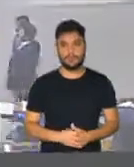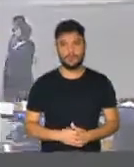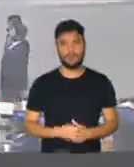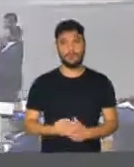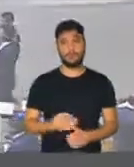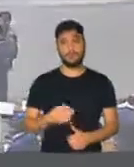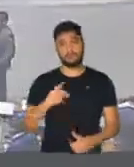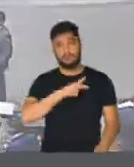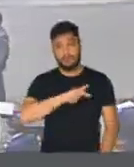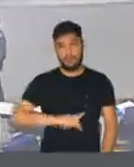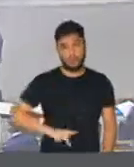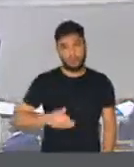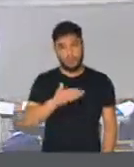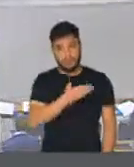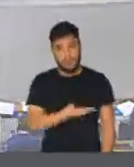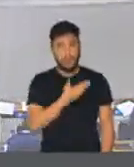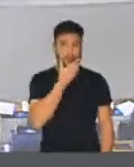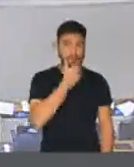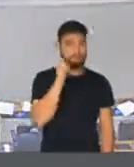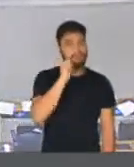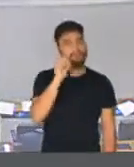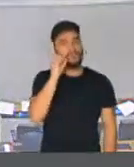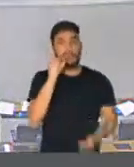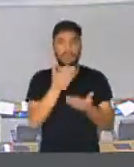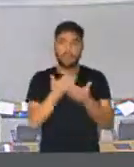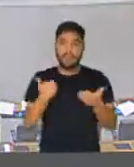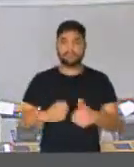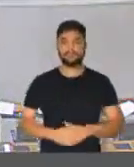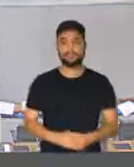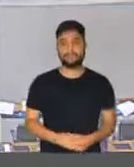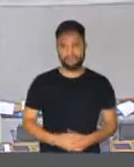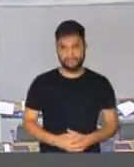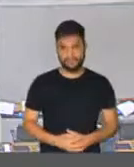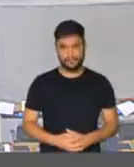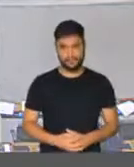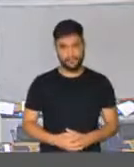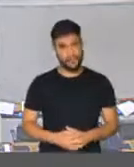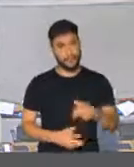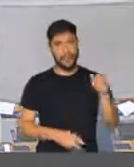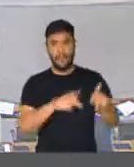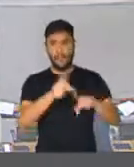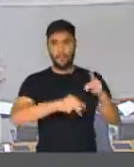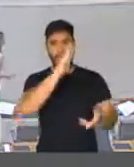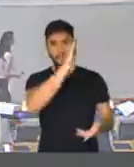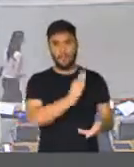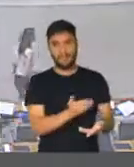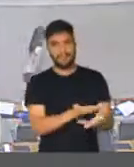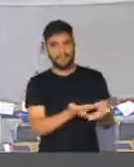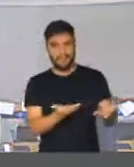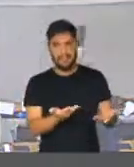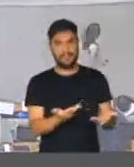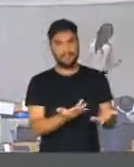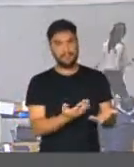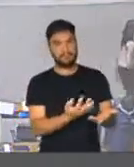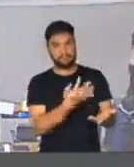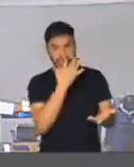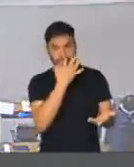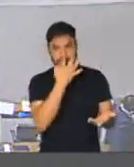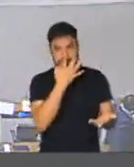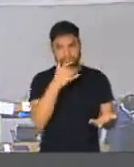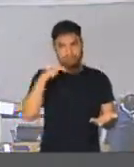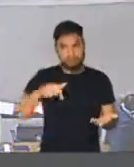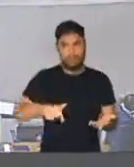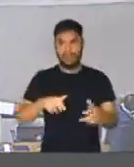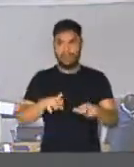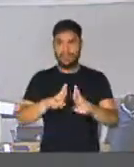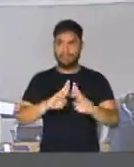Senhor presidente, senhores deputados, senhoras deputadas e o povo brasileiro que acompanha